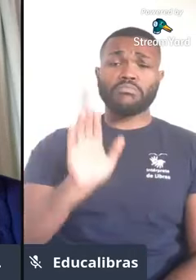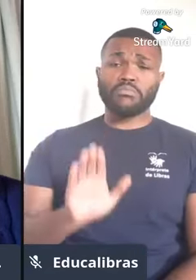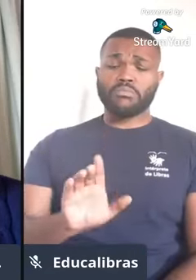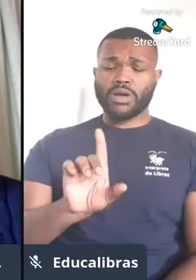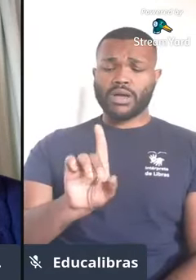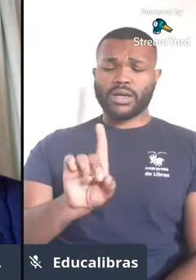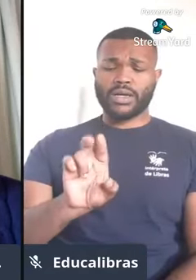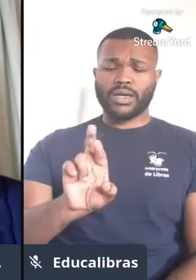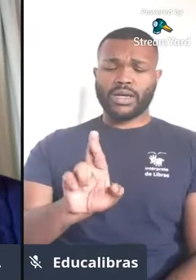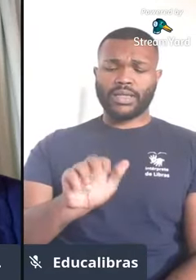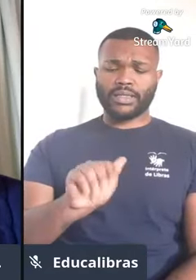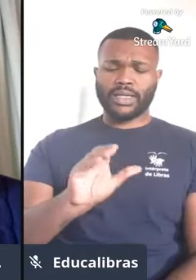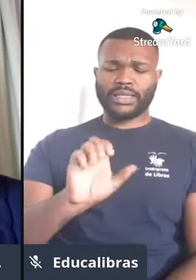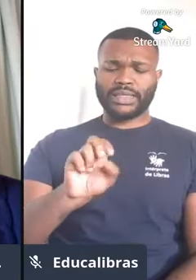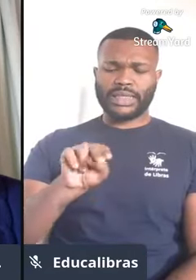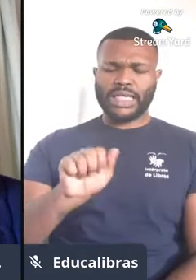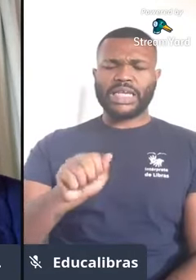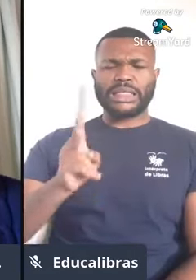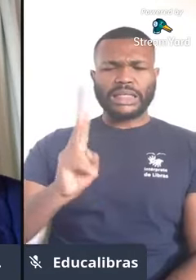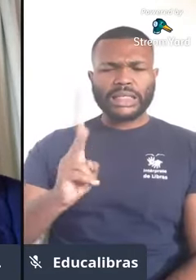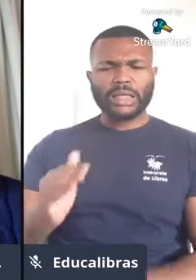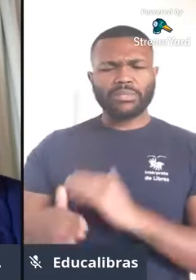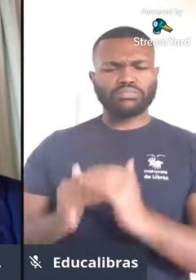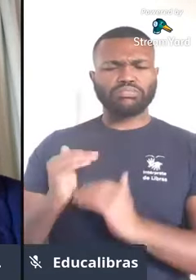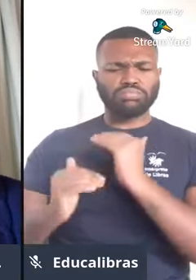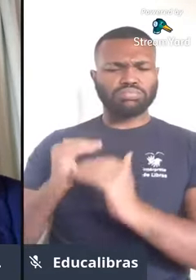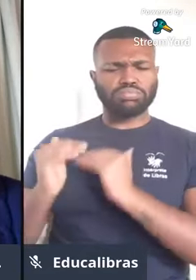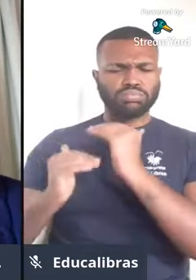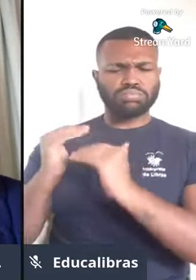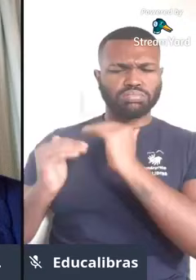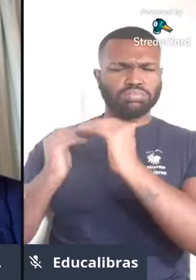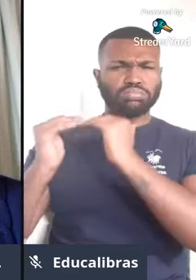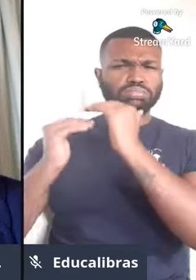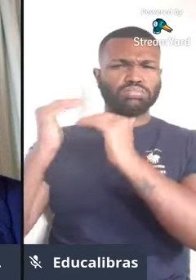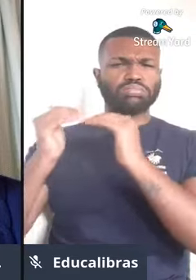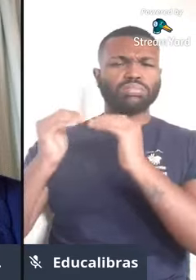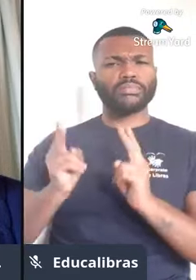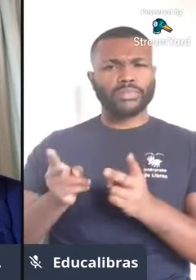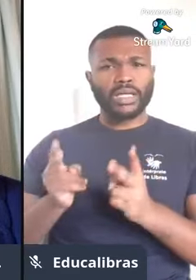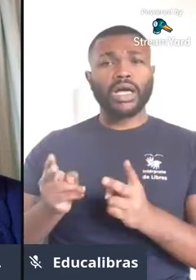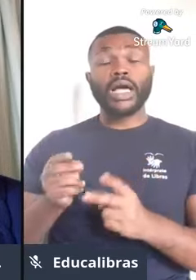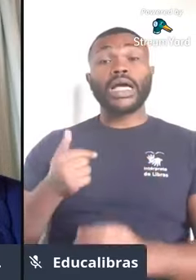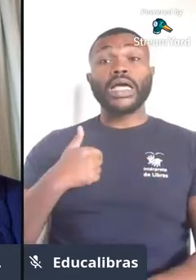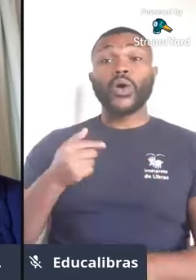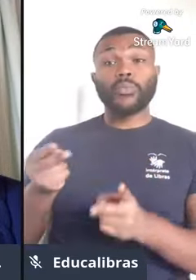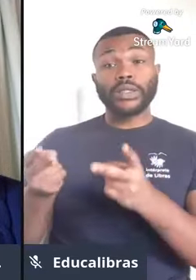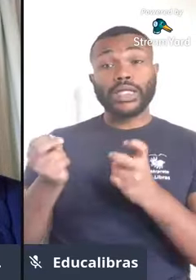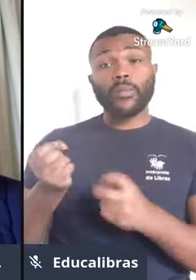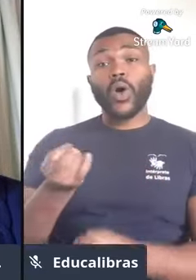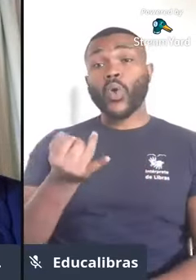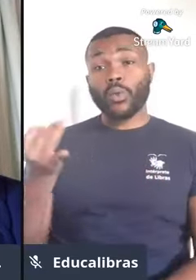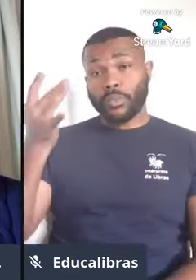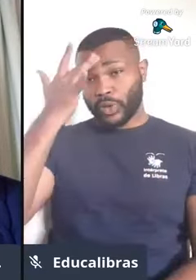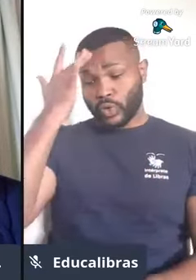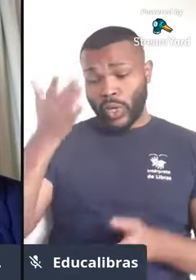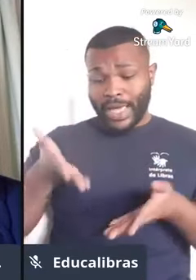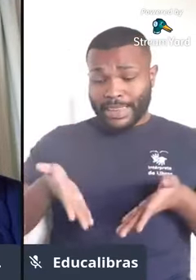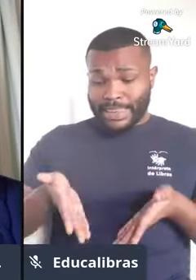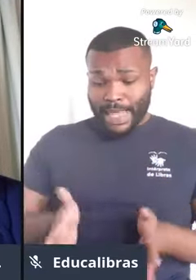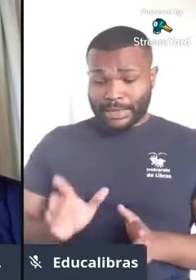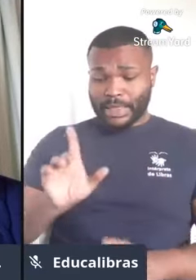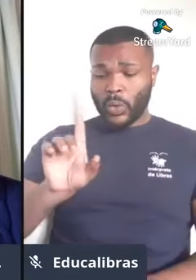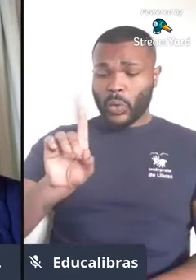de crescimento. E hoje eu observo, e acho isso muito interessante, que pessoas estão voltando para lá, pessoas que nasceram lá, ou mesmo pessoas que nem